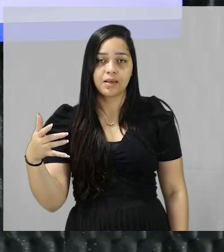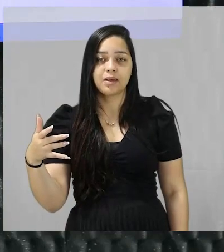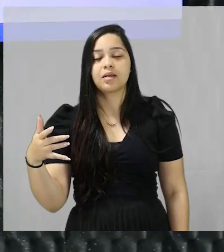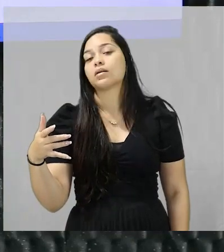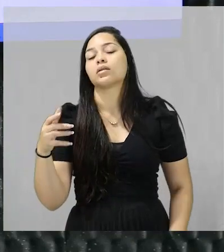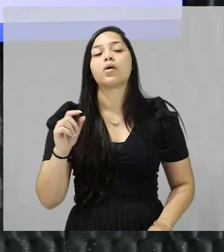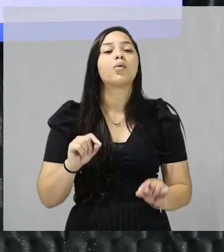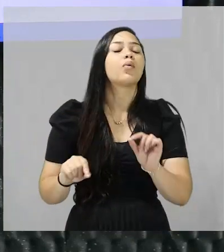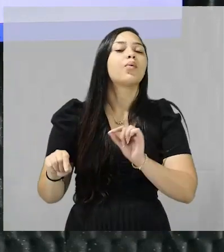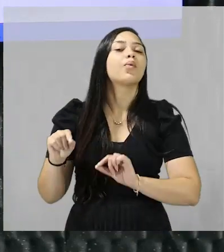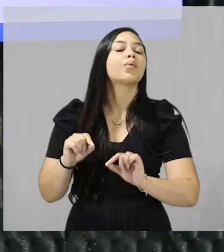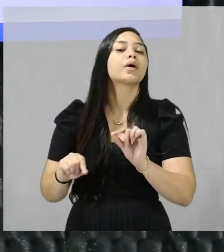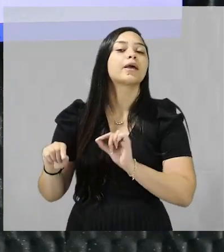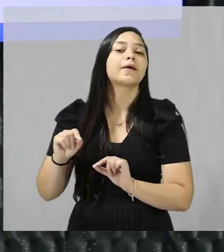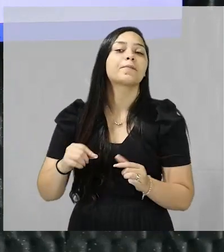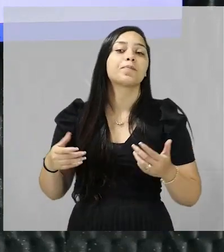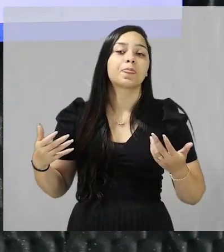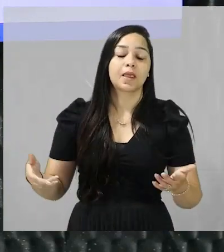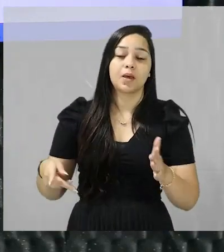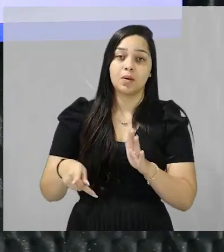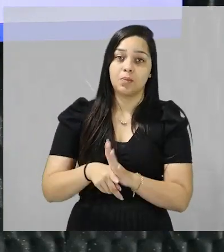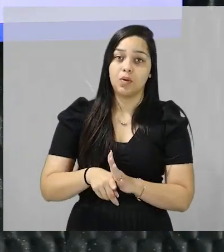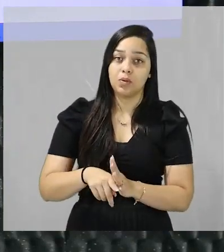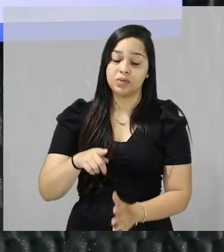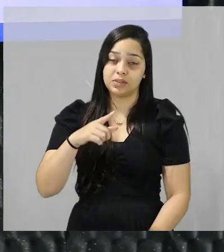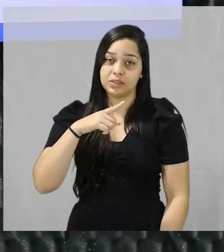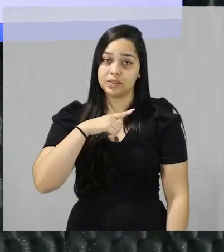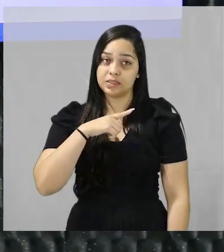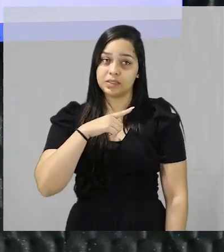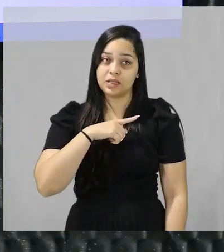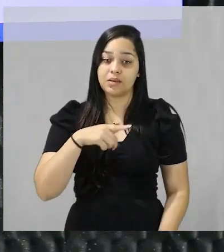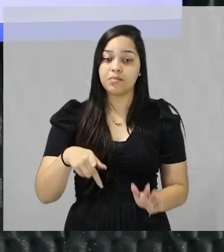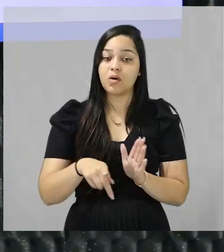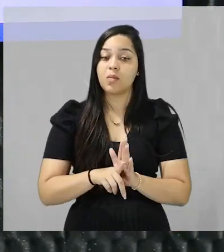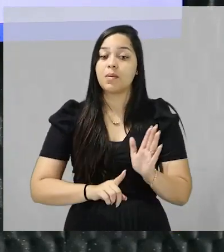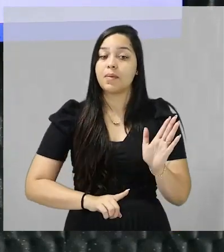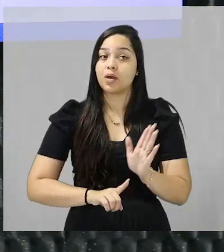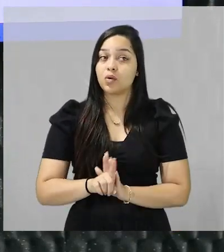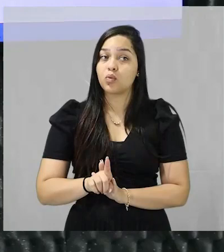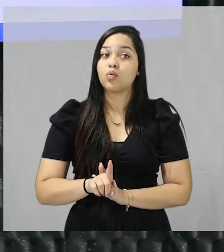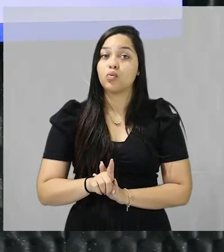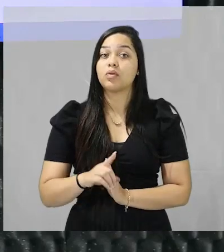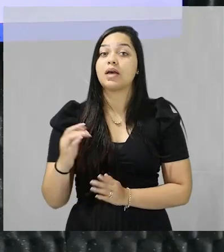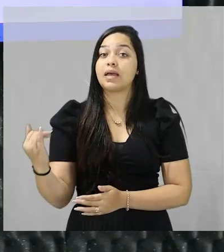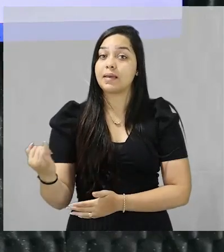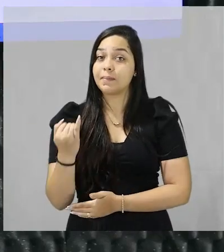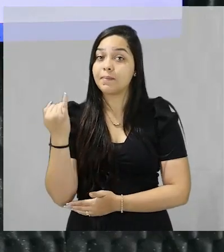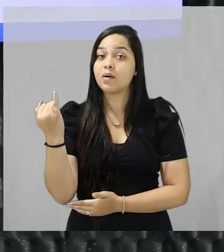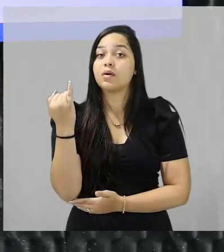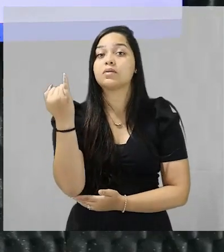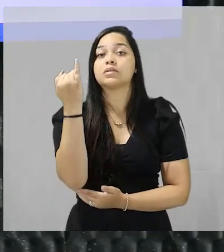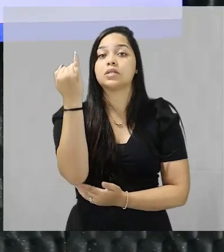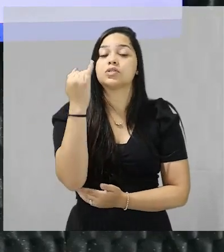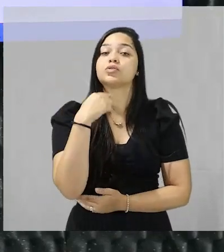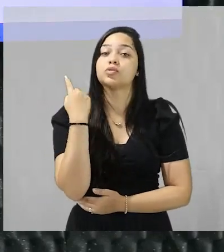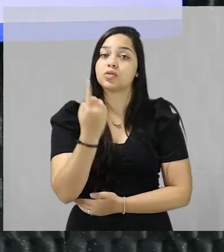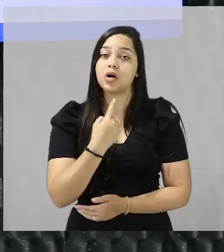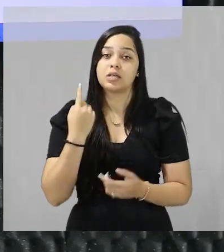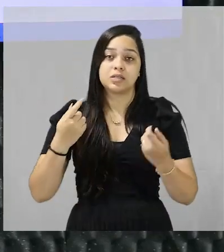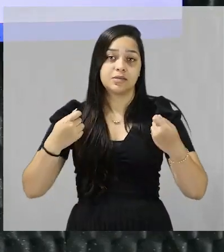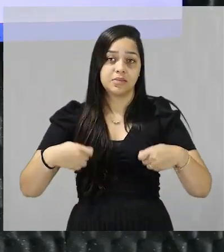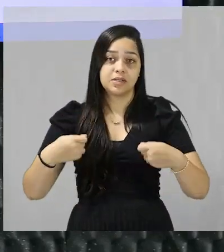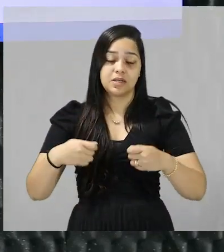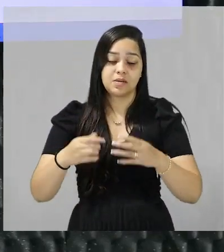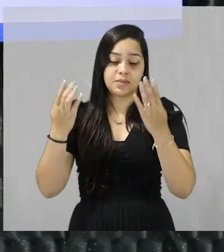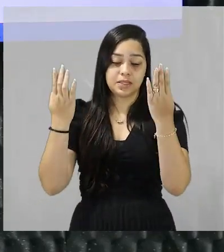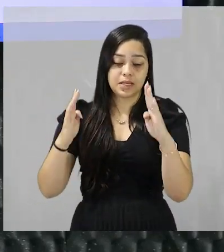então, esse componente da questão é de extrema importância. Portanto, a gente precisa